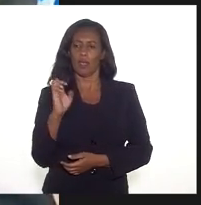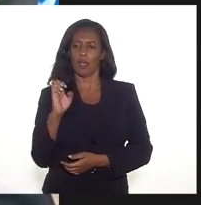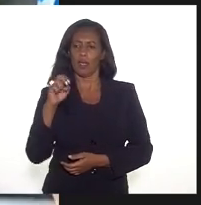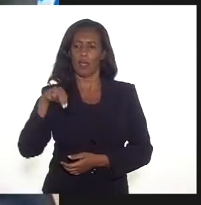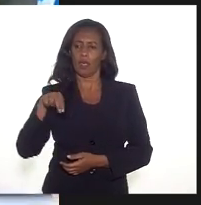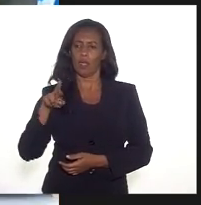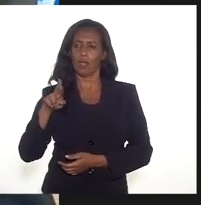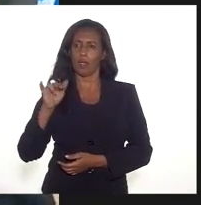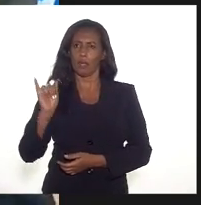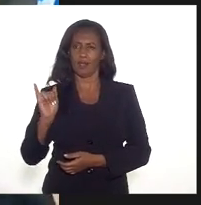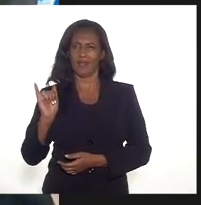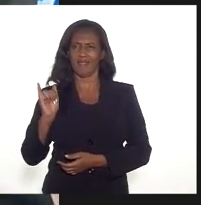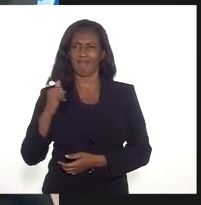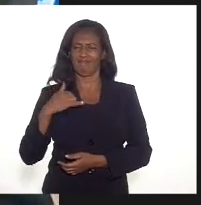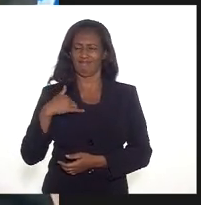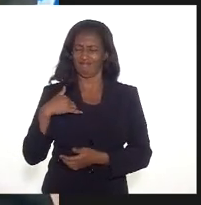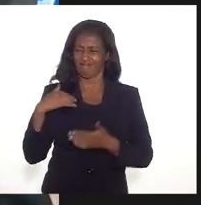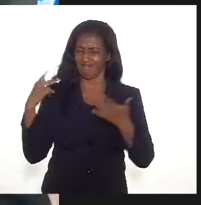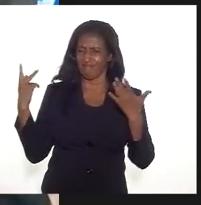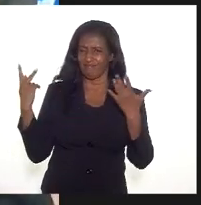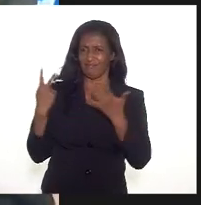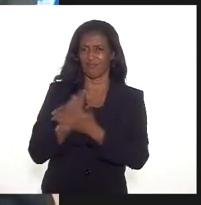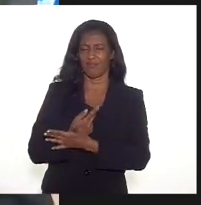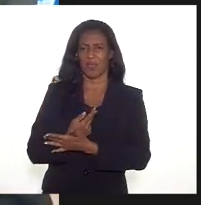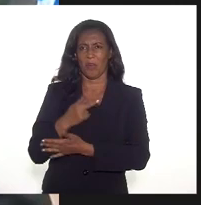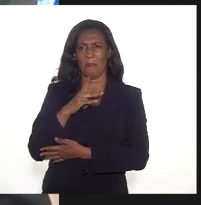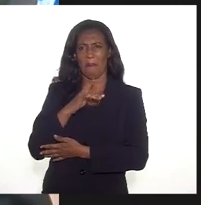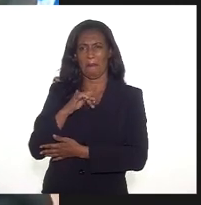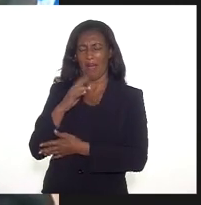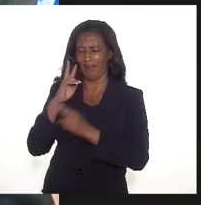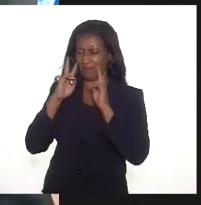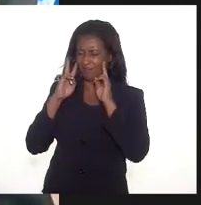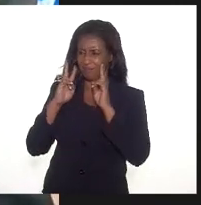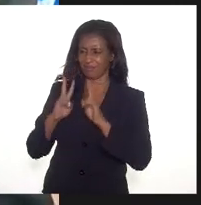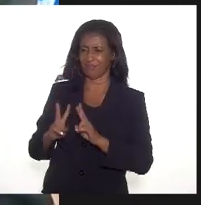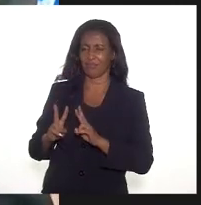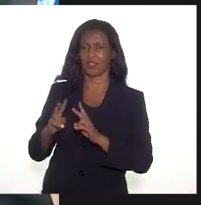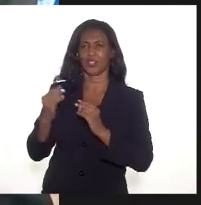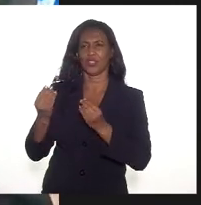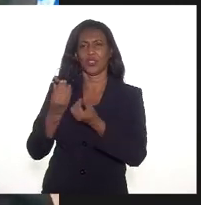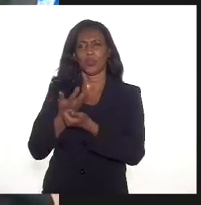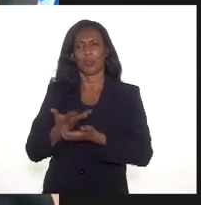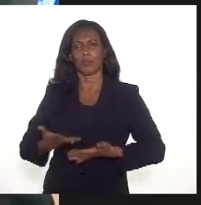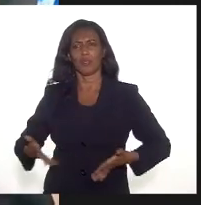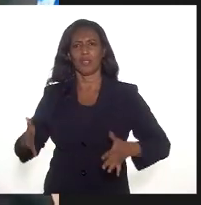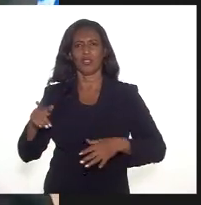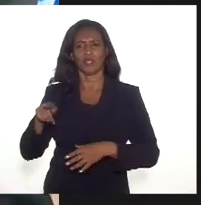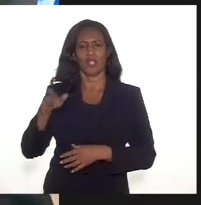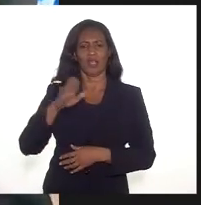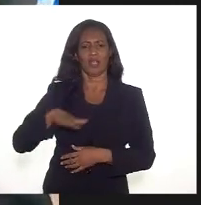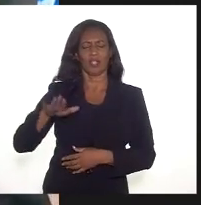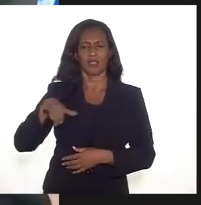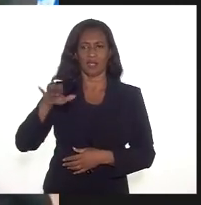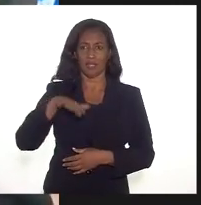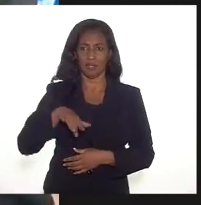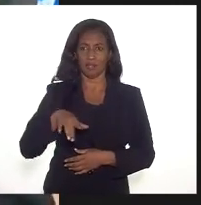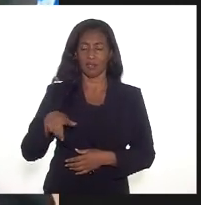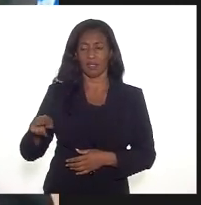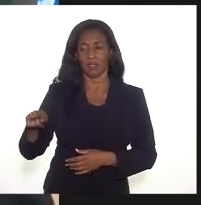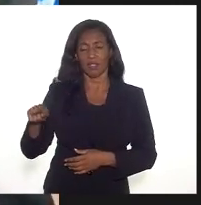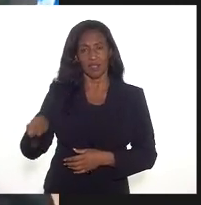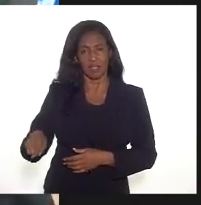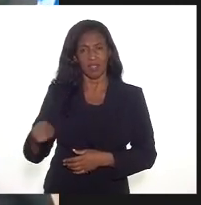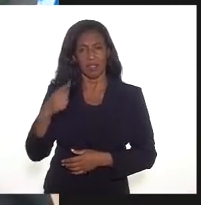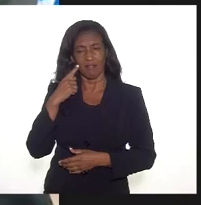estou indignado com o ocorrido. E a melhor forma que vejo de homenagear essa criança e preservar todas as demais